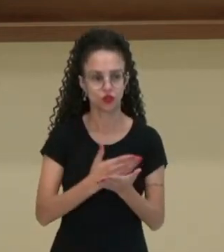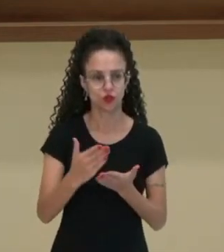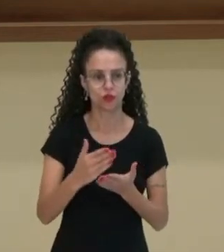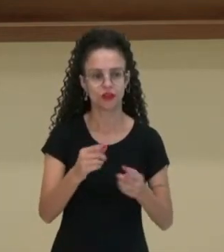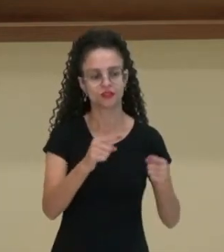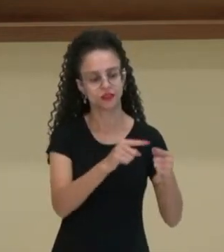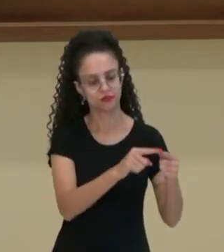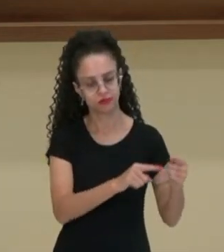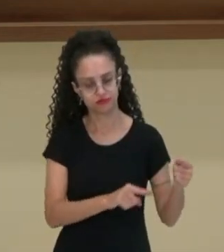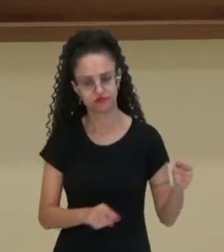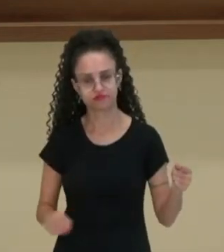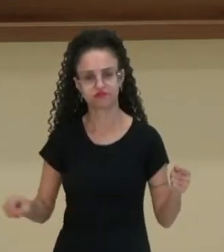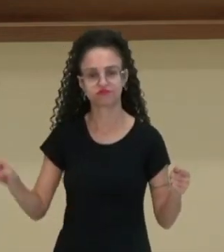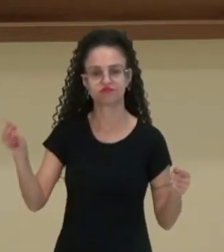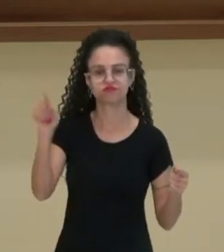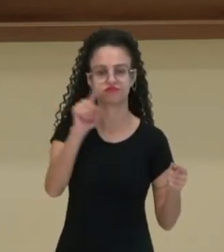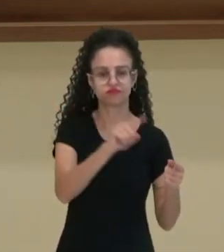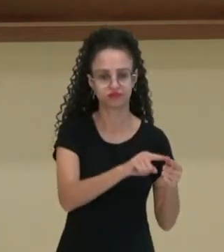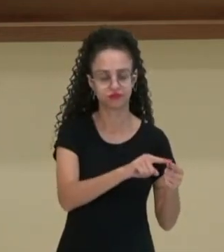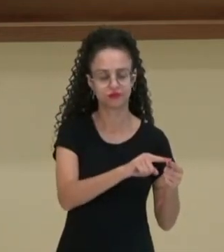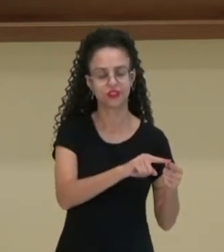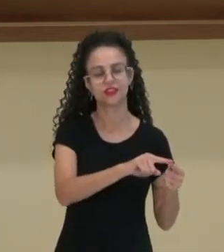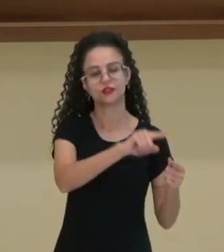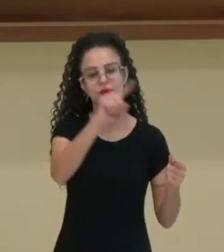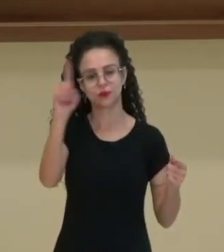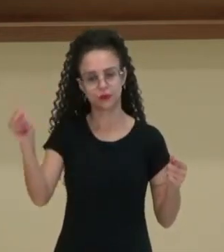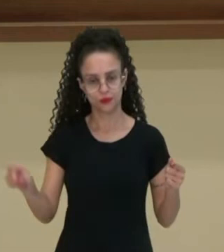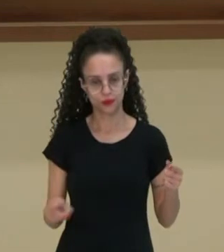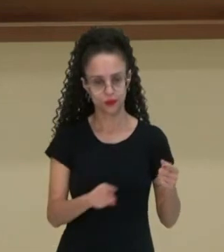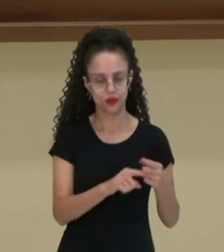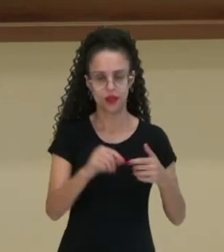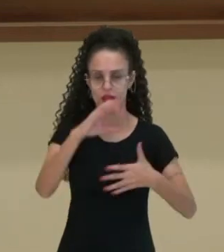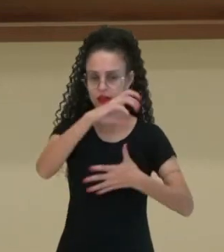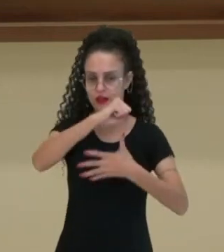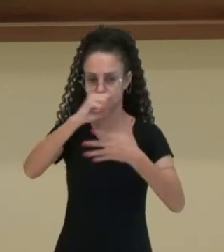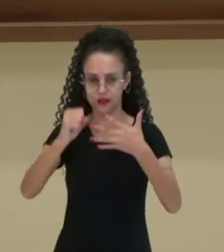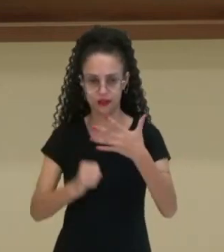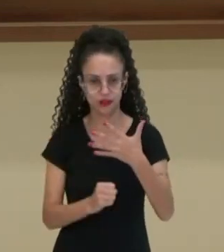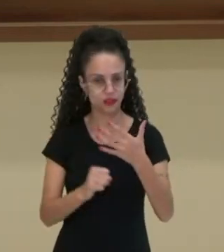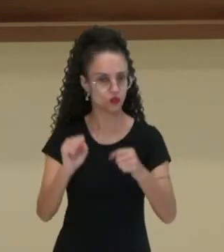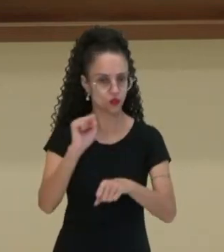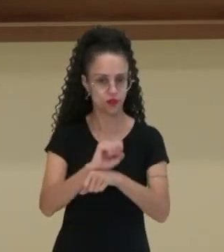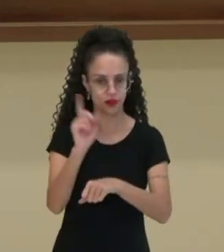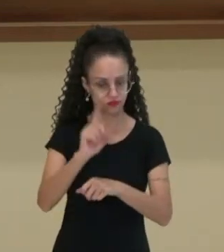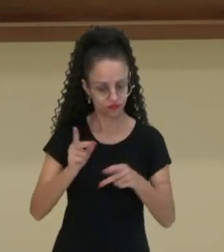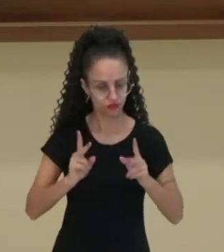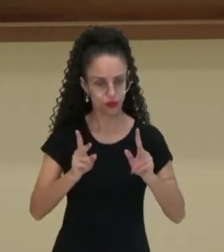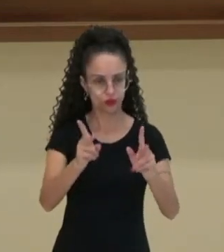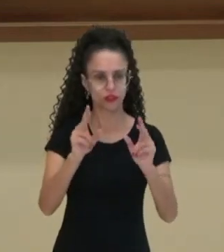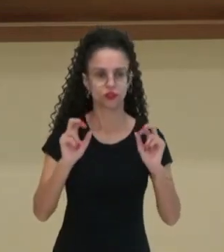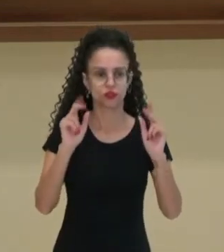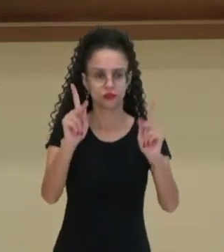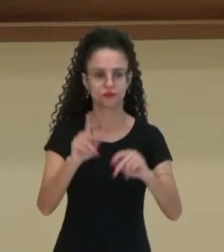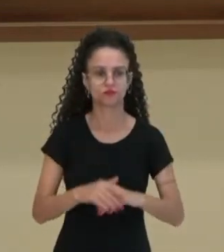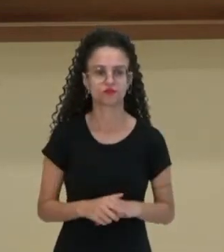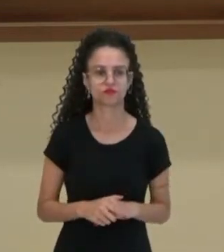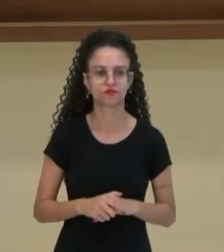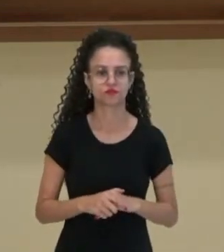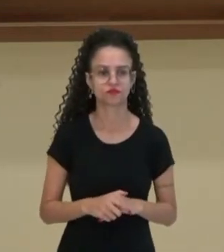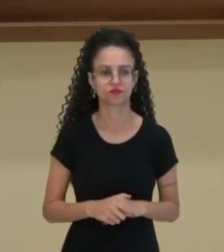de novo. O ciclo, né? A cadeia alimentar, então, ela não para, ela é constante, ok? Muito bem,